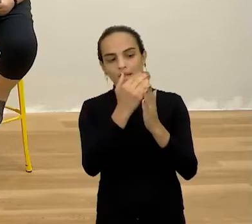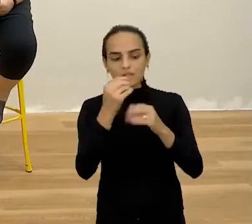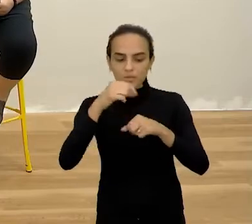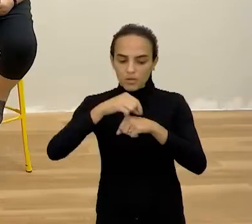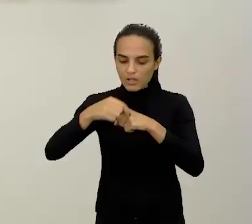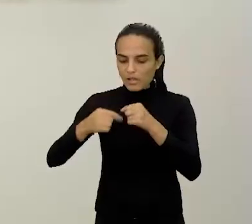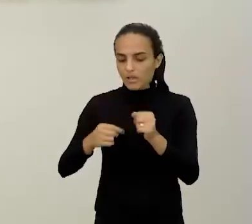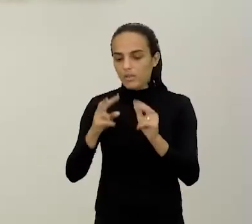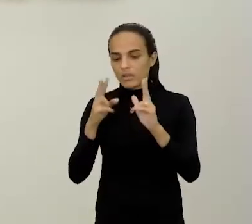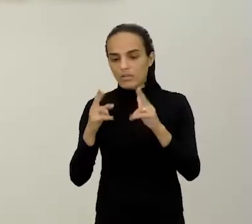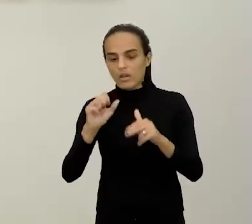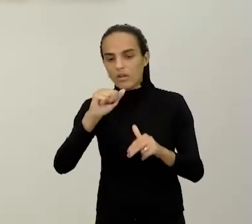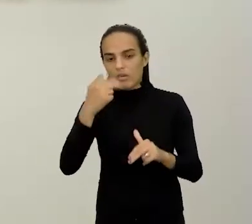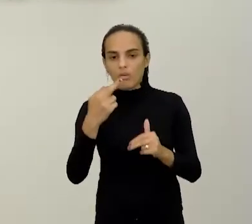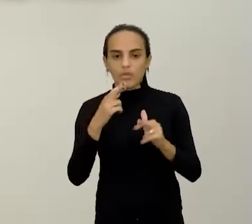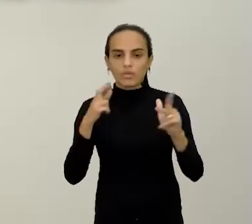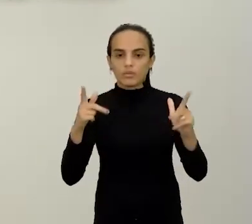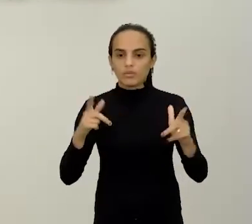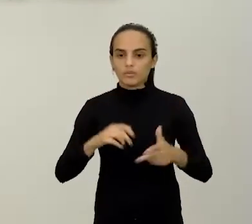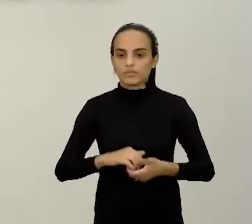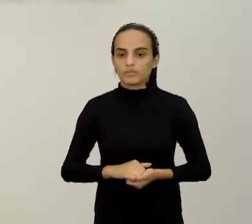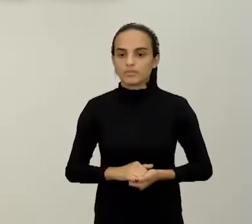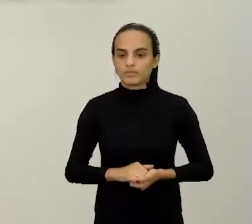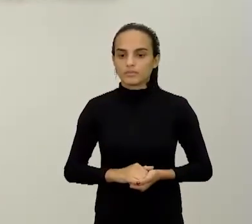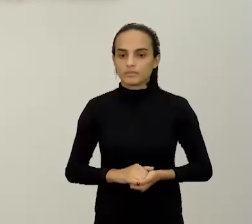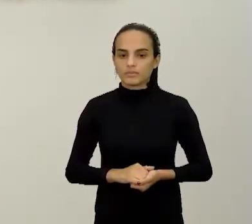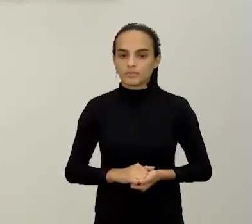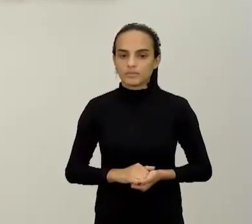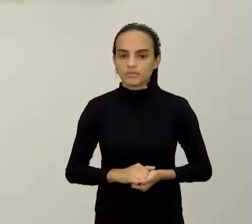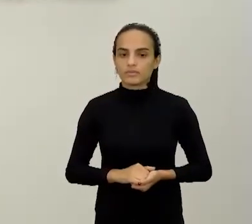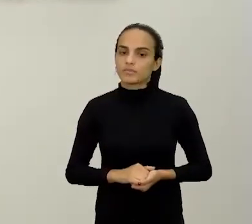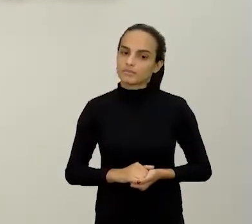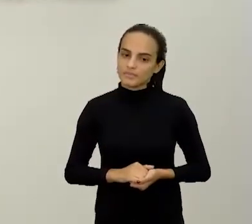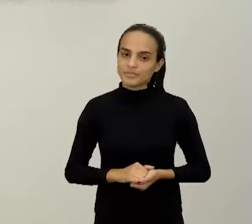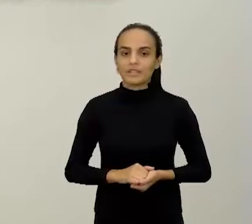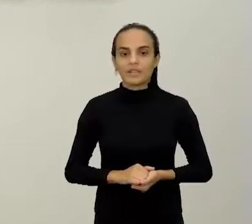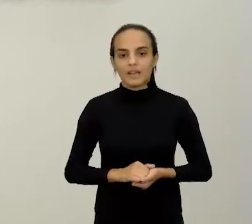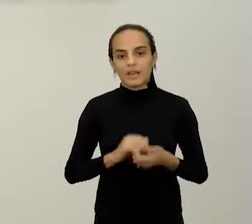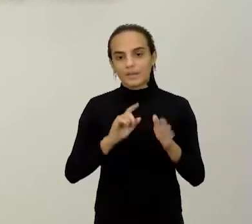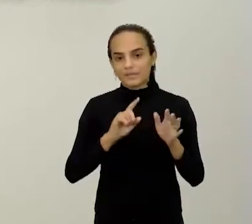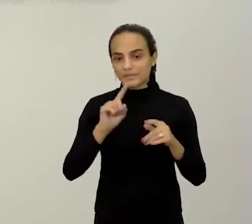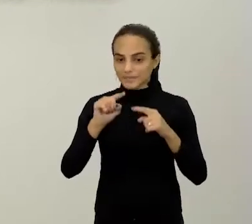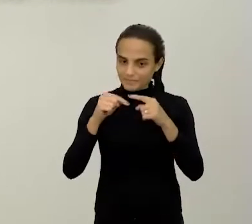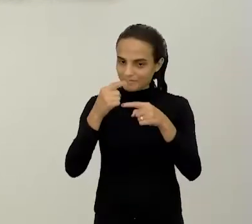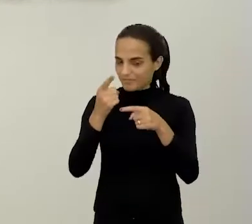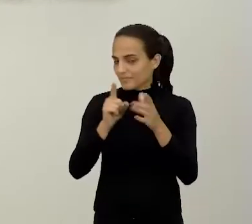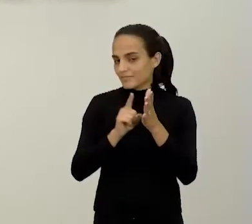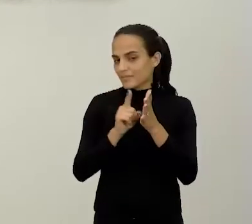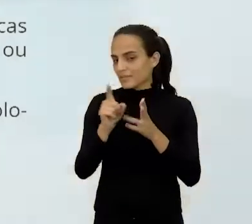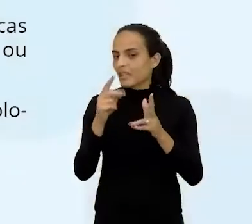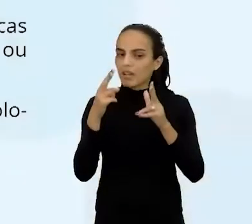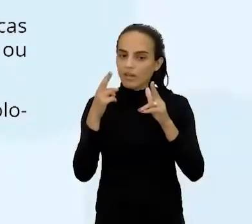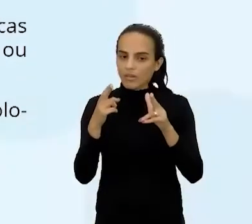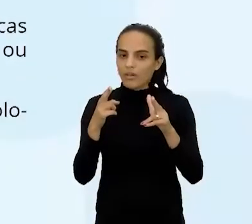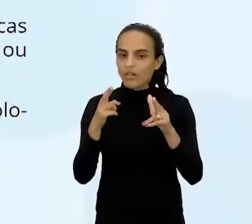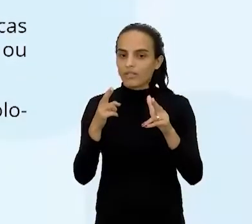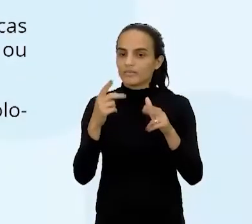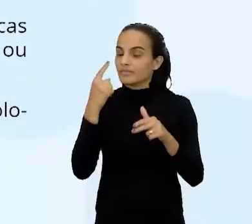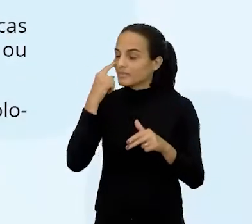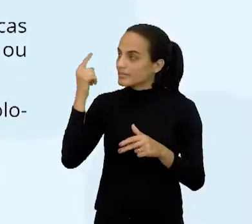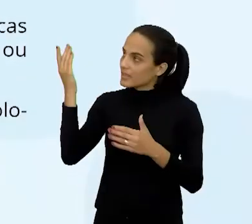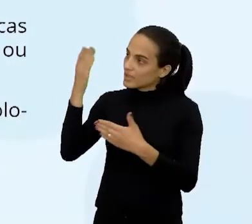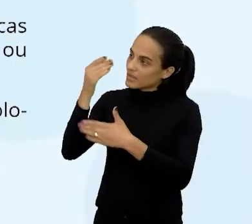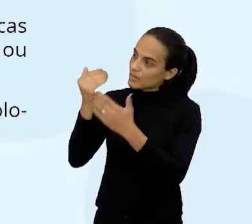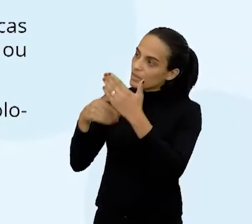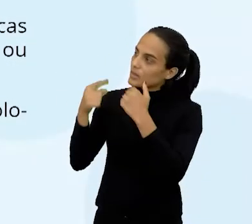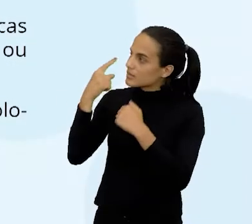diferentes. Que acaba sendo quase próximo ao que a gente tem na resposta do nosso slide. Todas as respostas